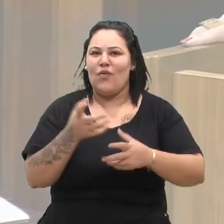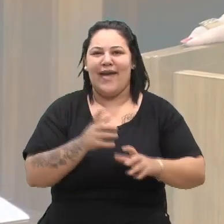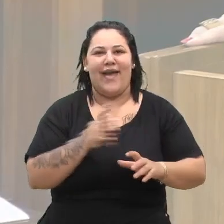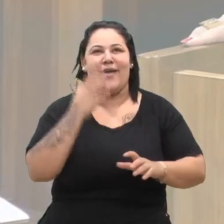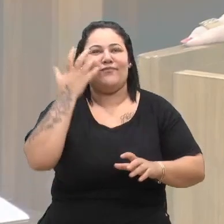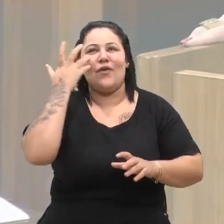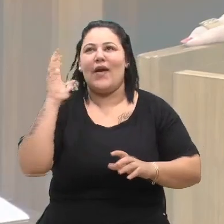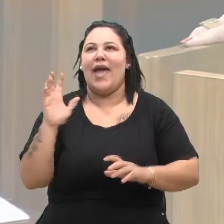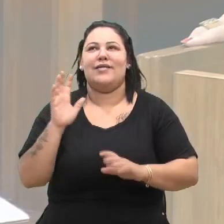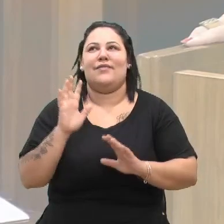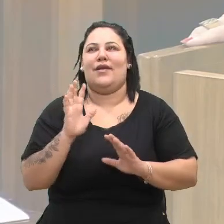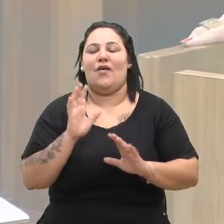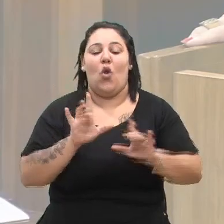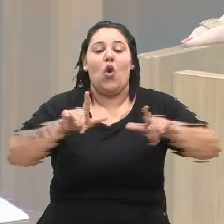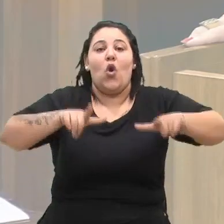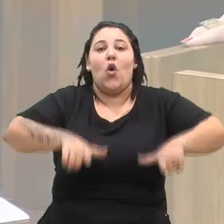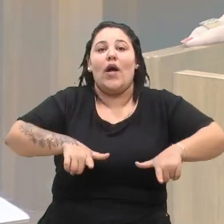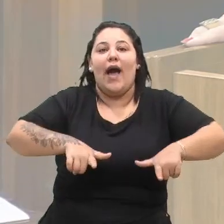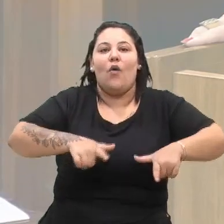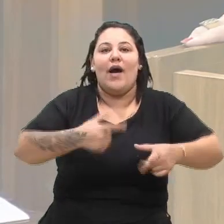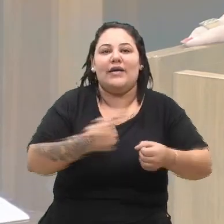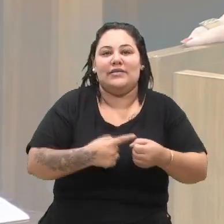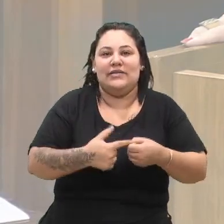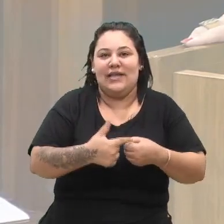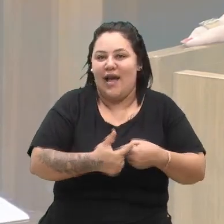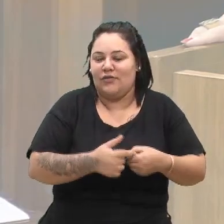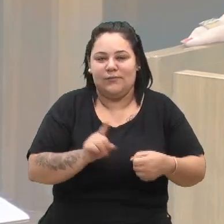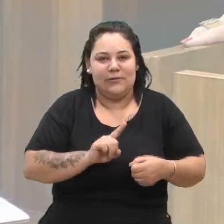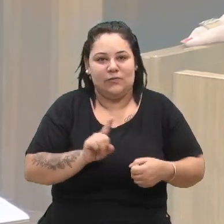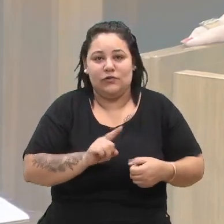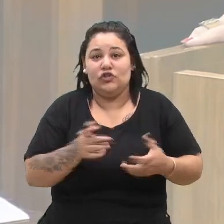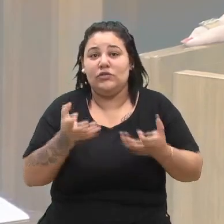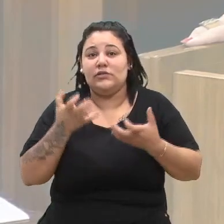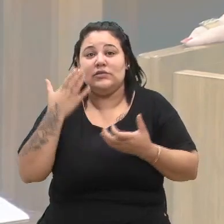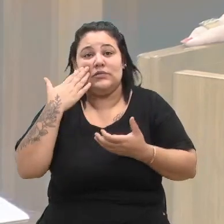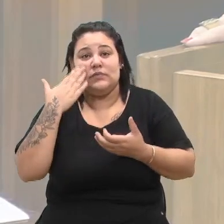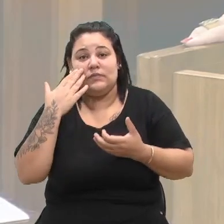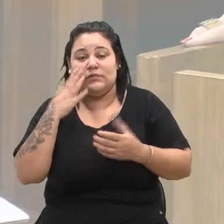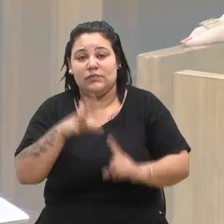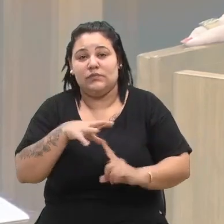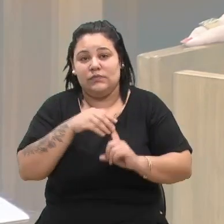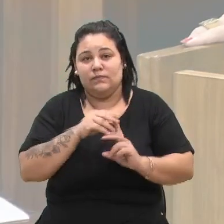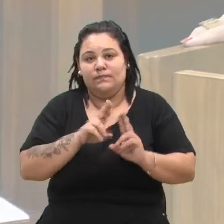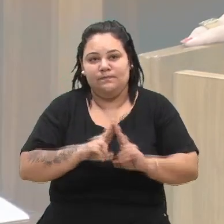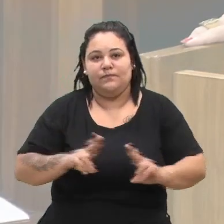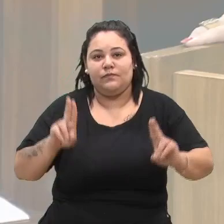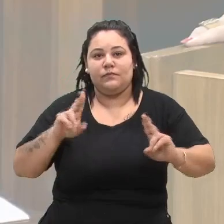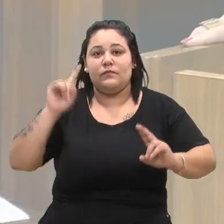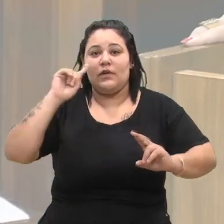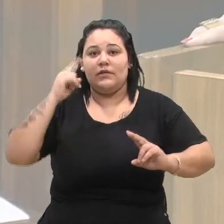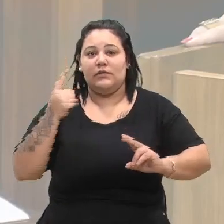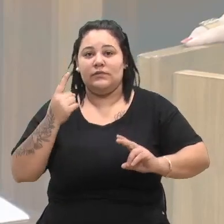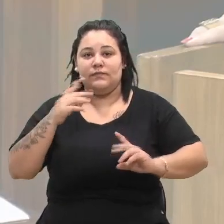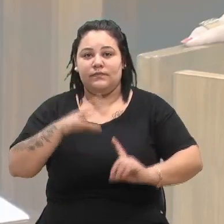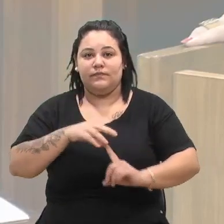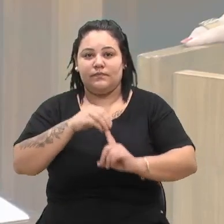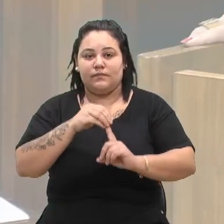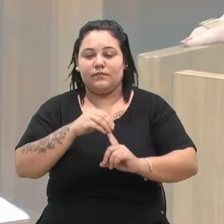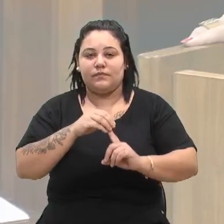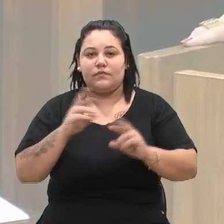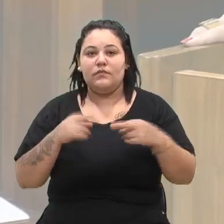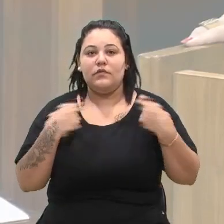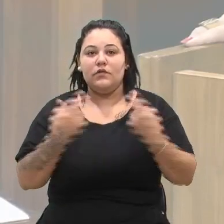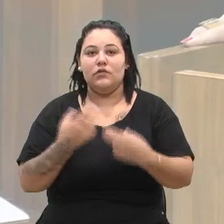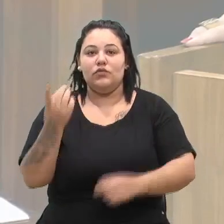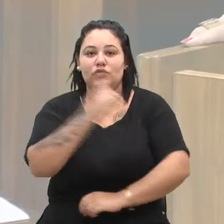cidade. Porque é isso que pode esvaziar o movimento. Então, a ideia é que essa reunião do dia